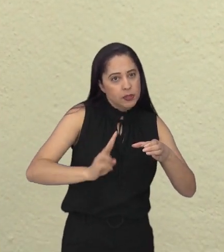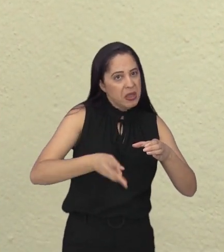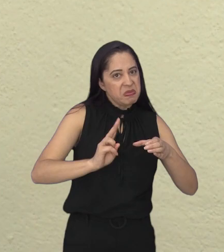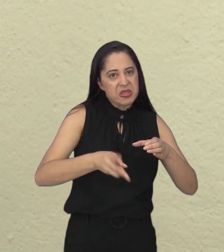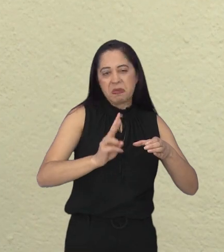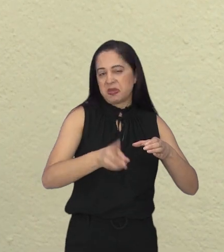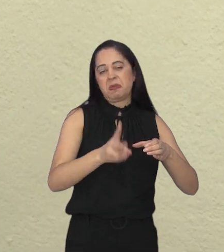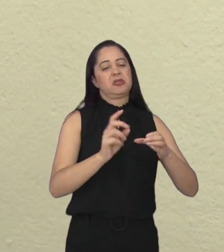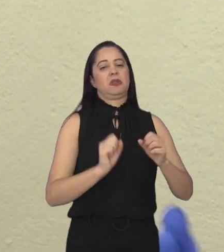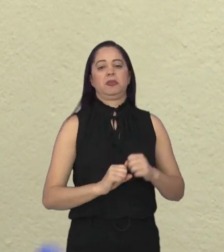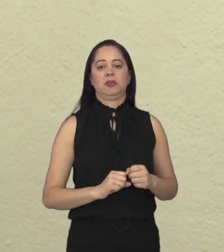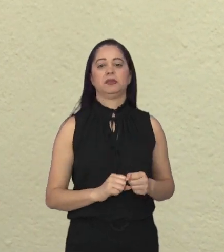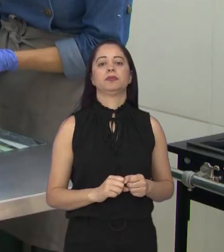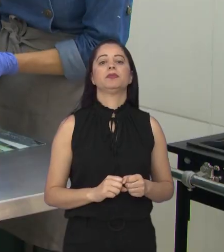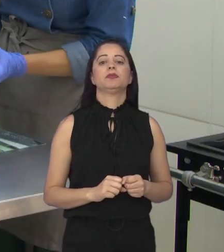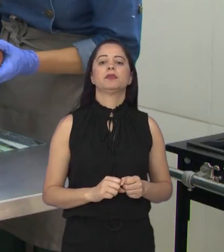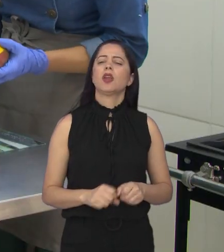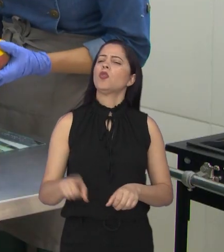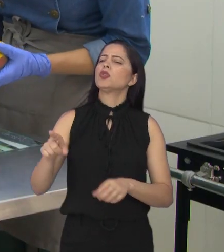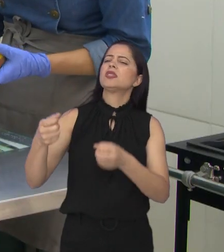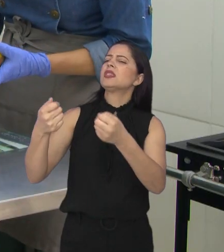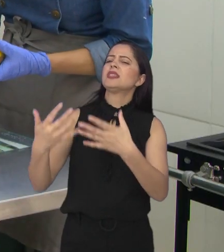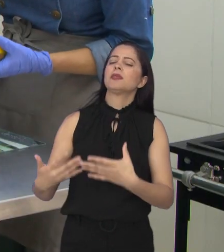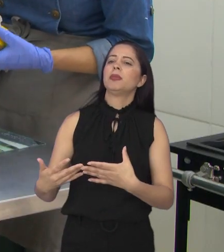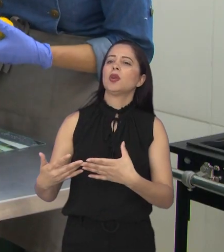uma durabilidade boa e possa estar no ponto de venda.